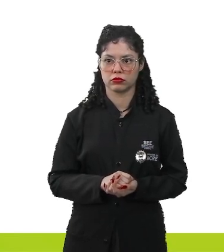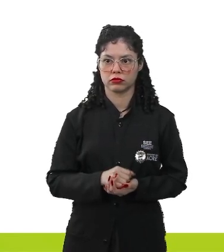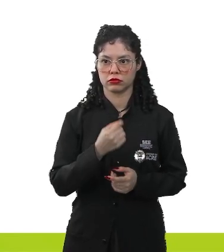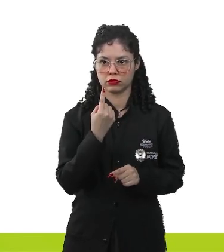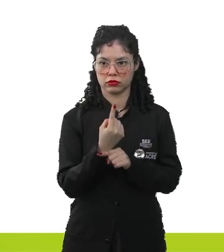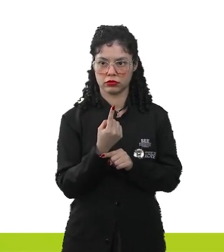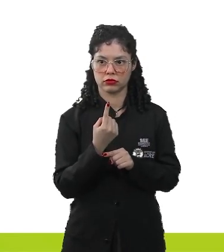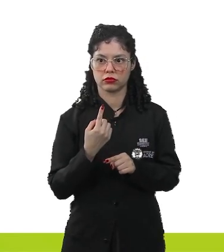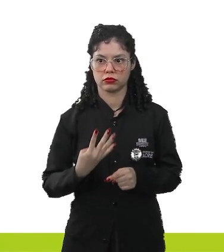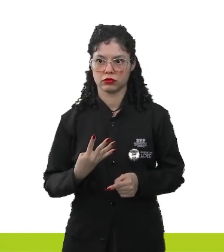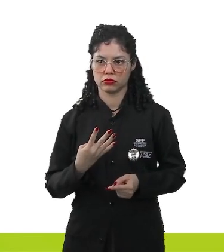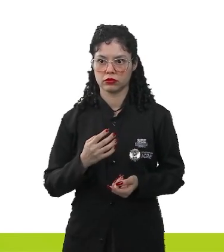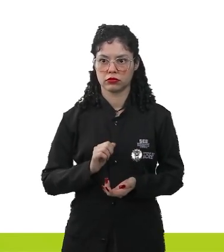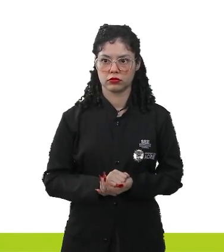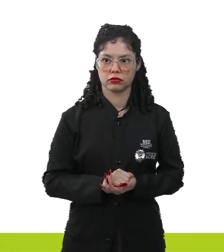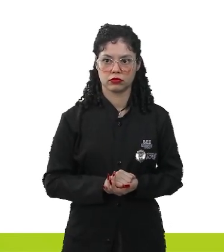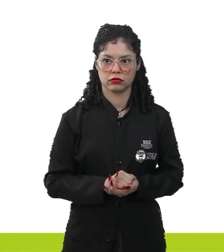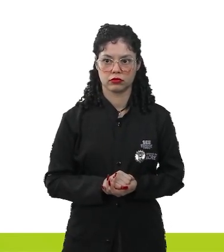1/4